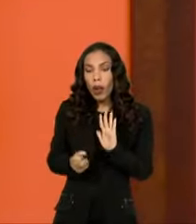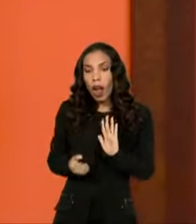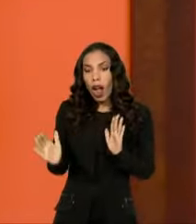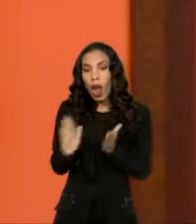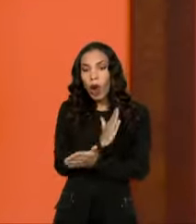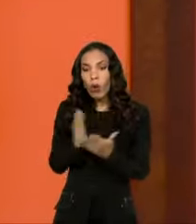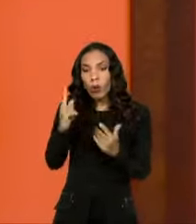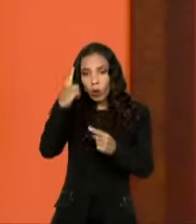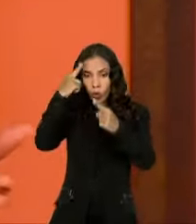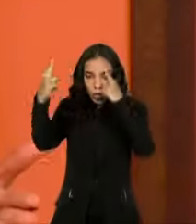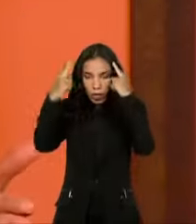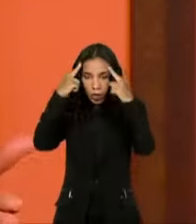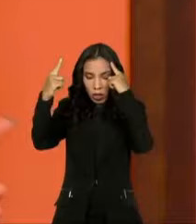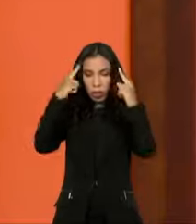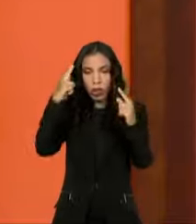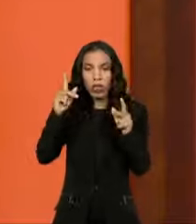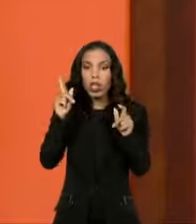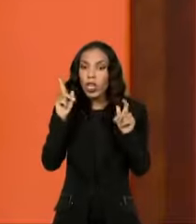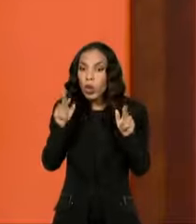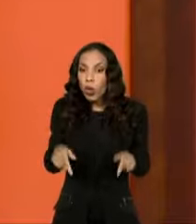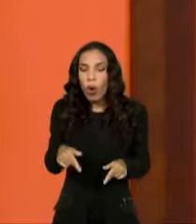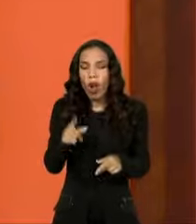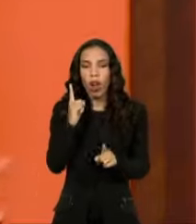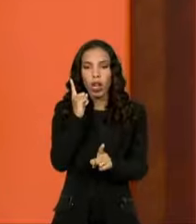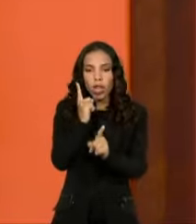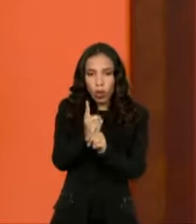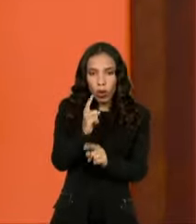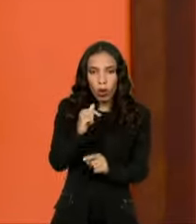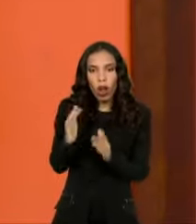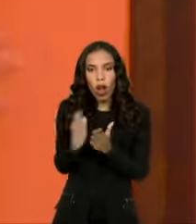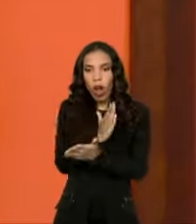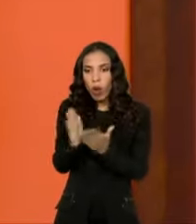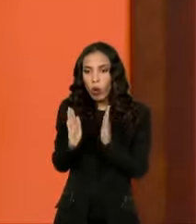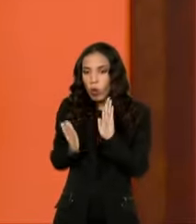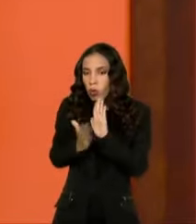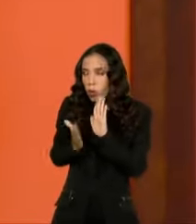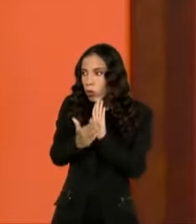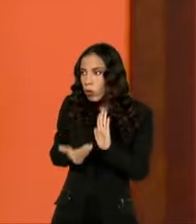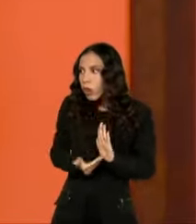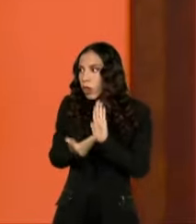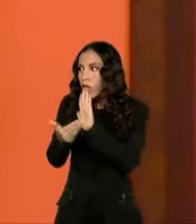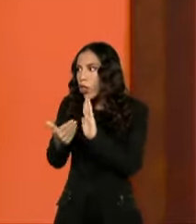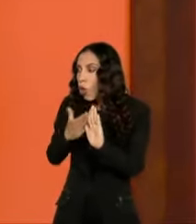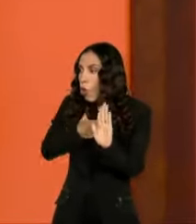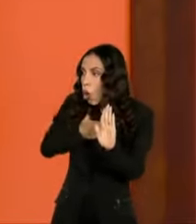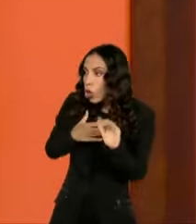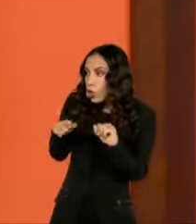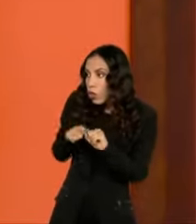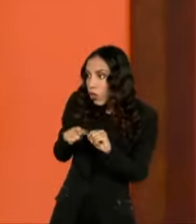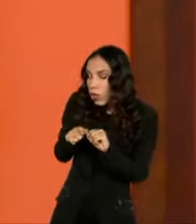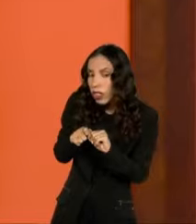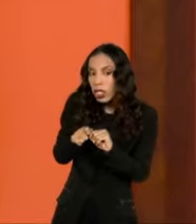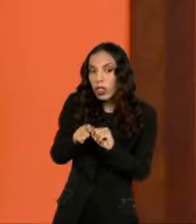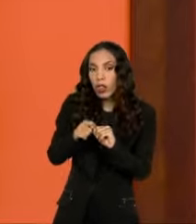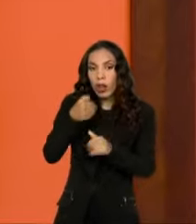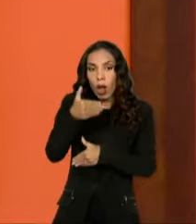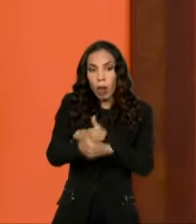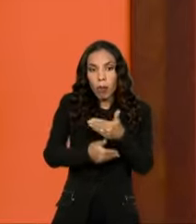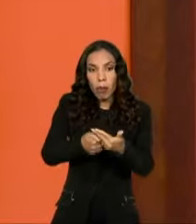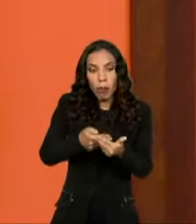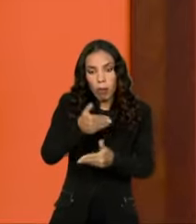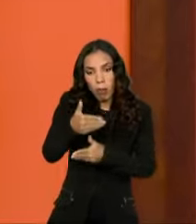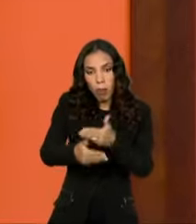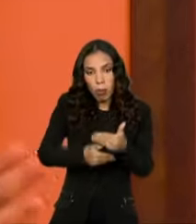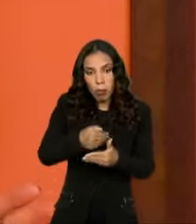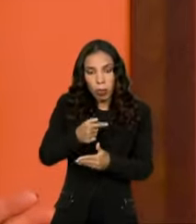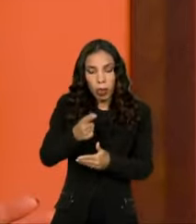sempre, foi exatamente como eu fiz com o encontro. Eu apresentei umas ideias de coisas que eu gostaria de fazer. E como a gente está num processo de, quer